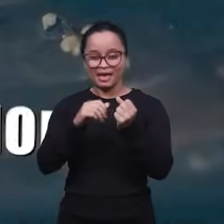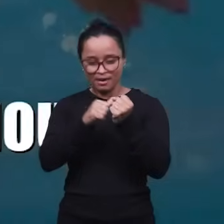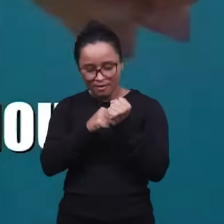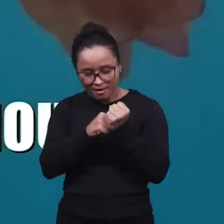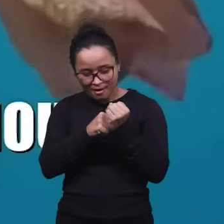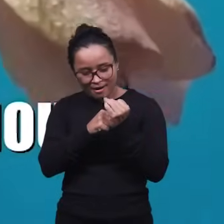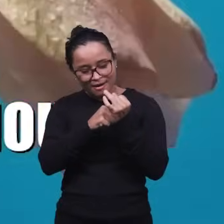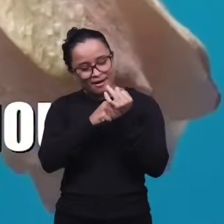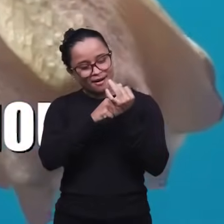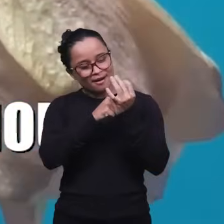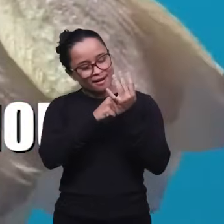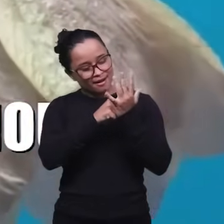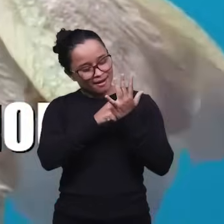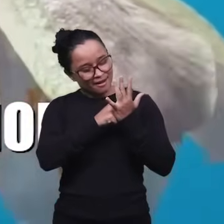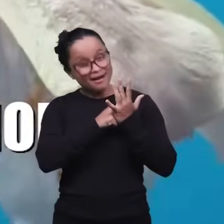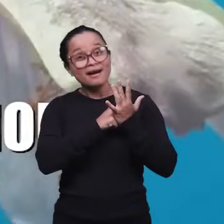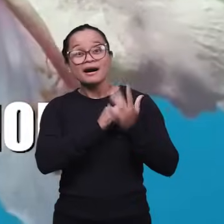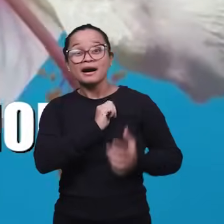Este mistério